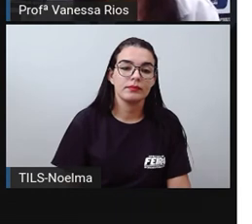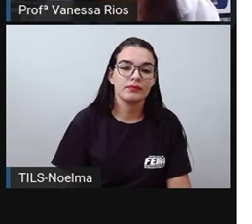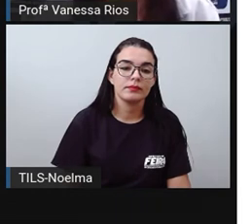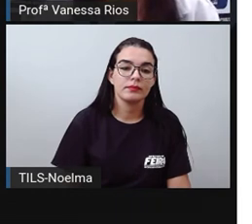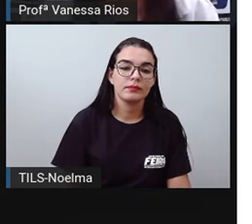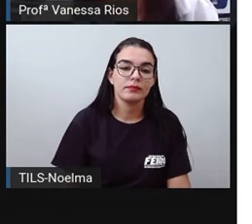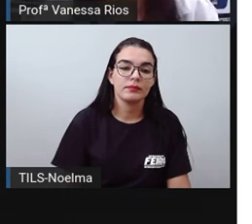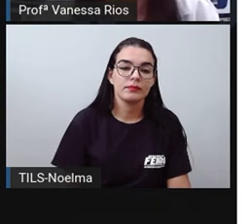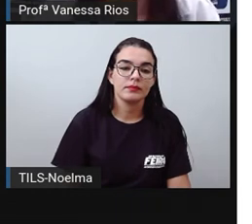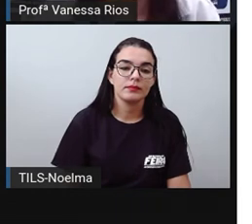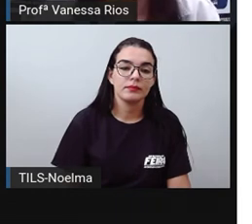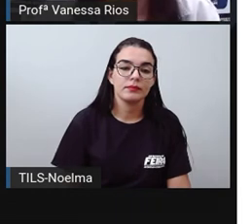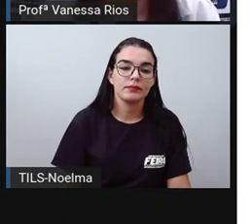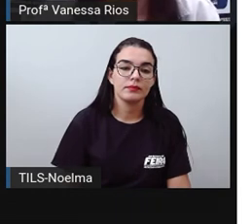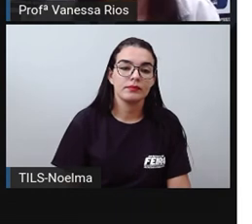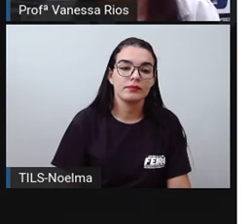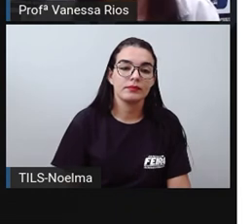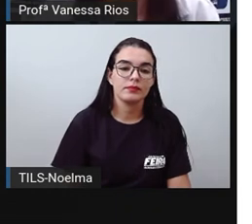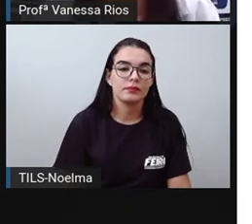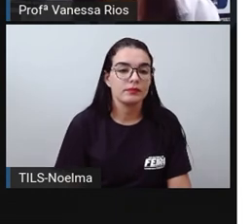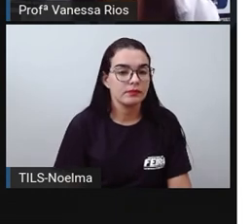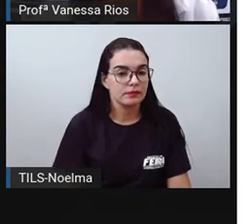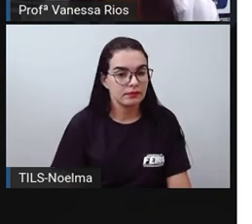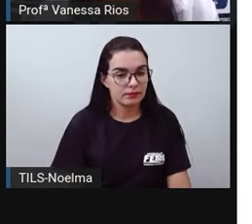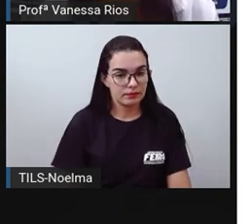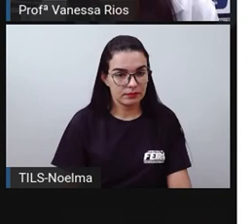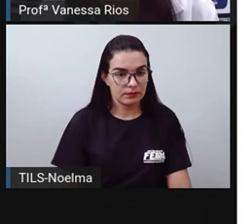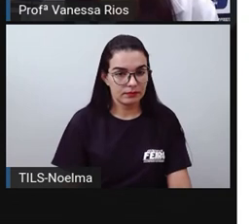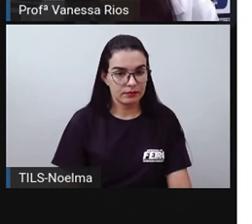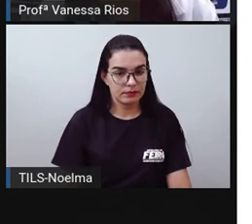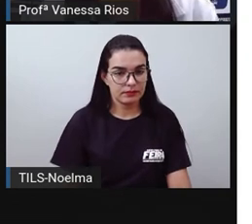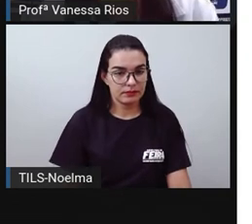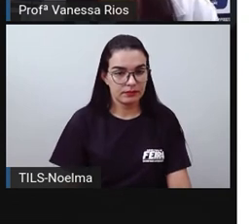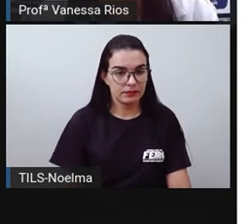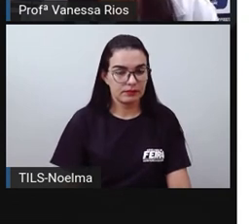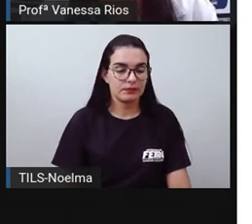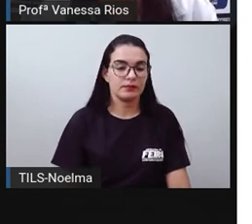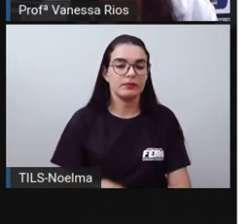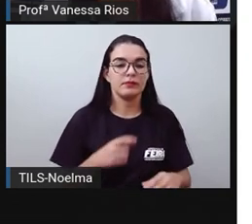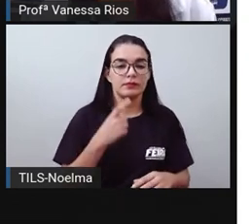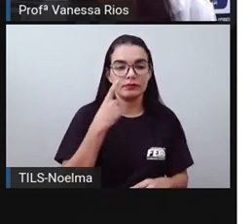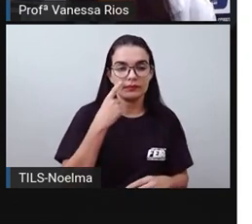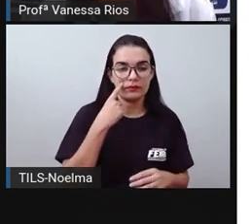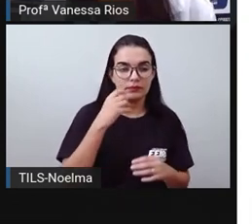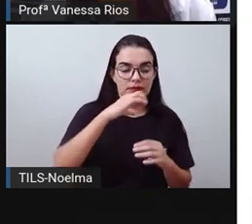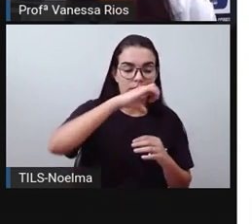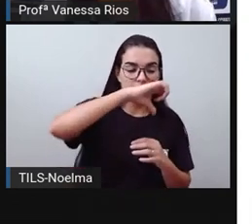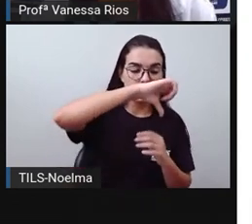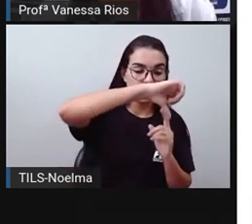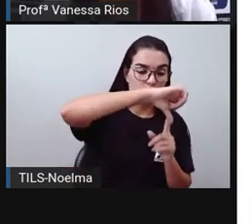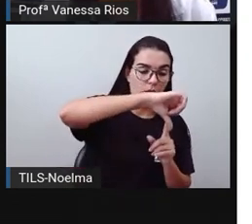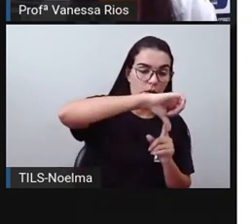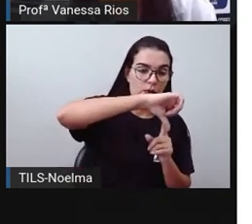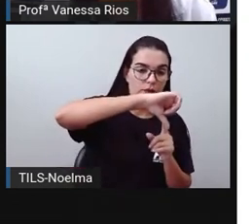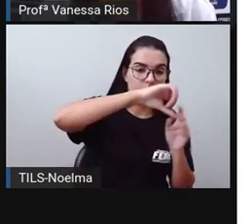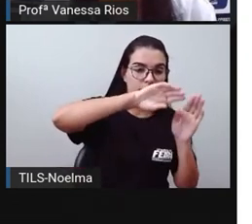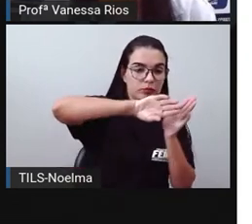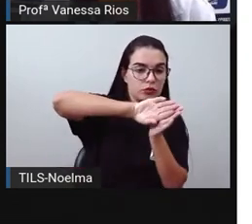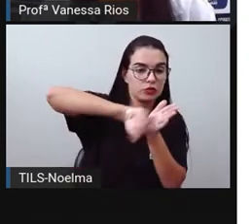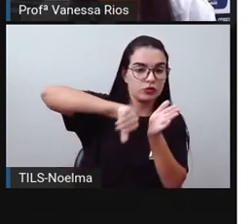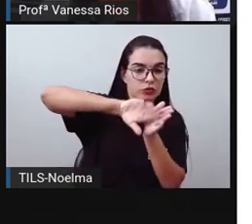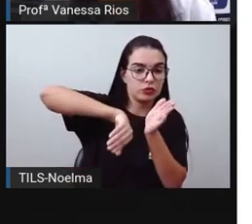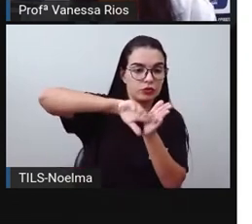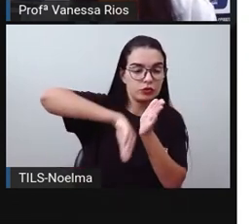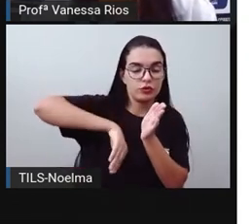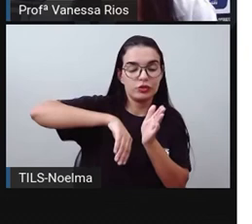ó, vai me presentear aí com uma unidade que vale 10 décimos, então por isso em vez de 1 eu